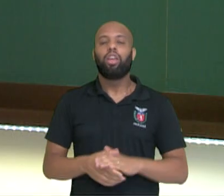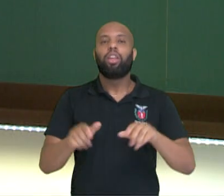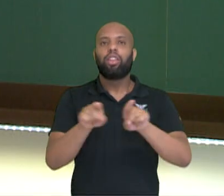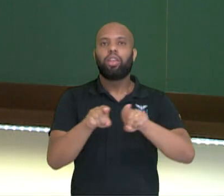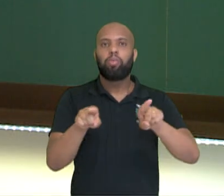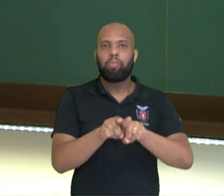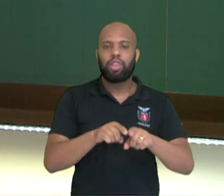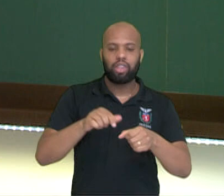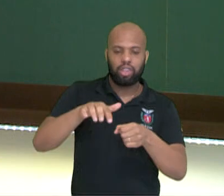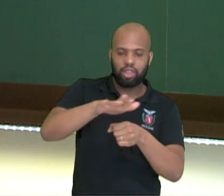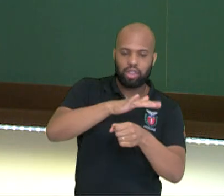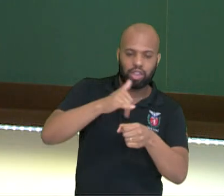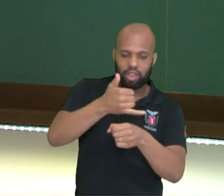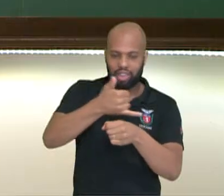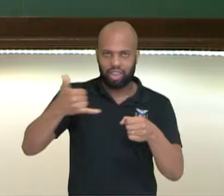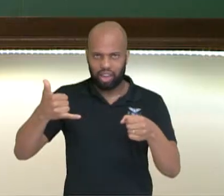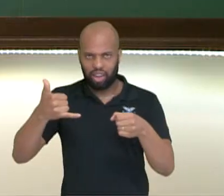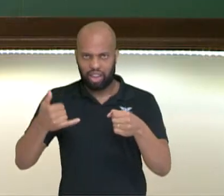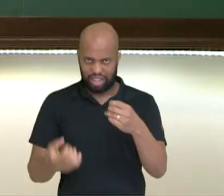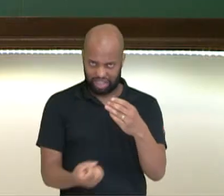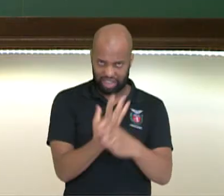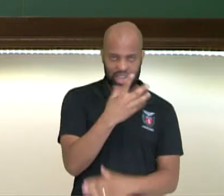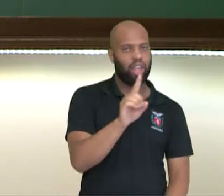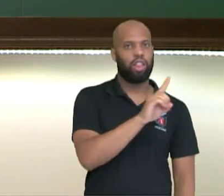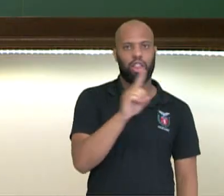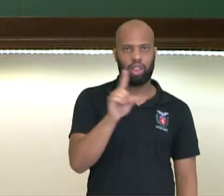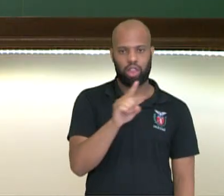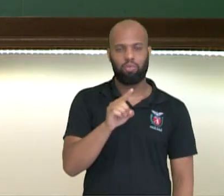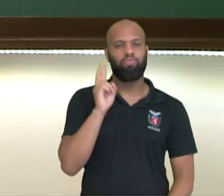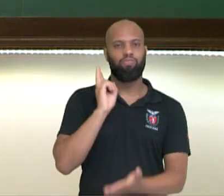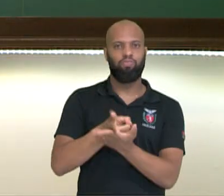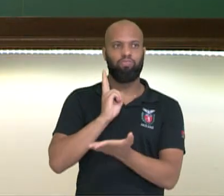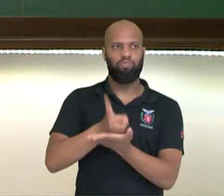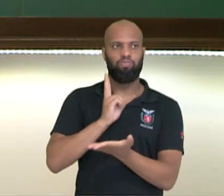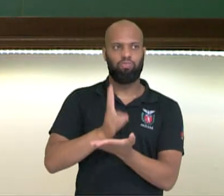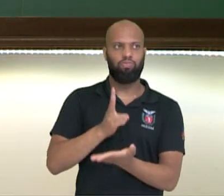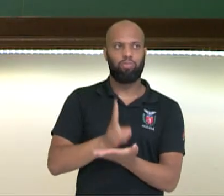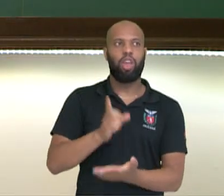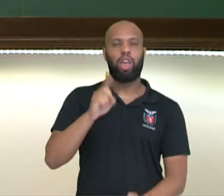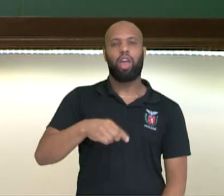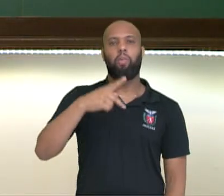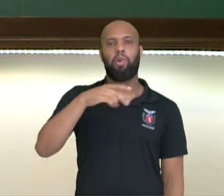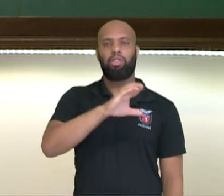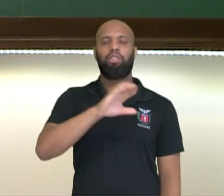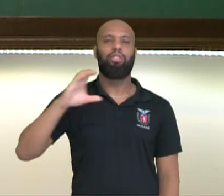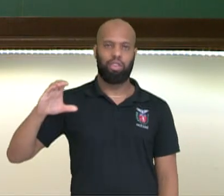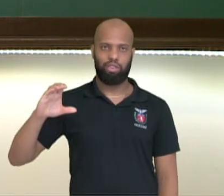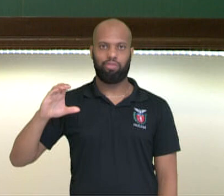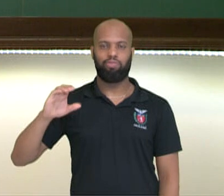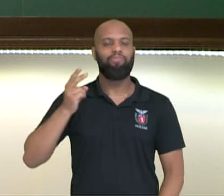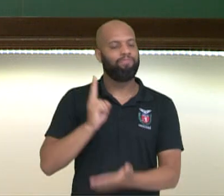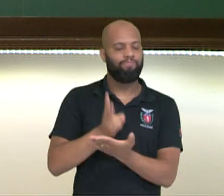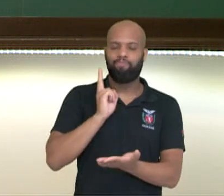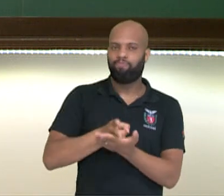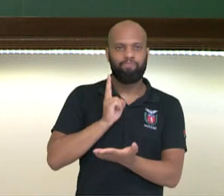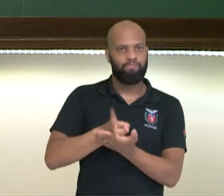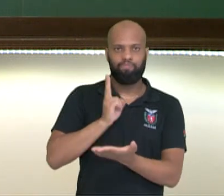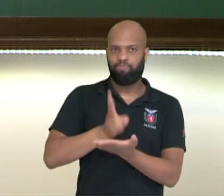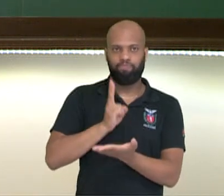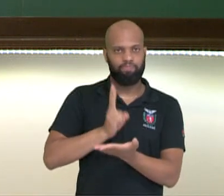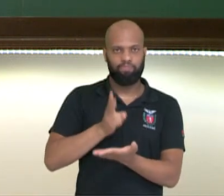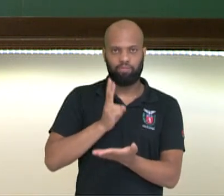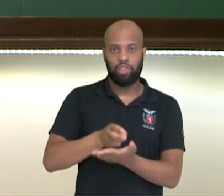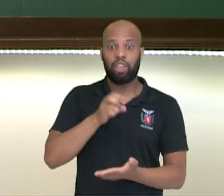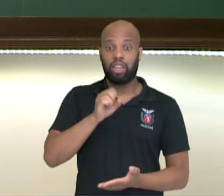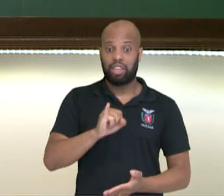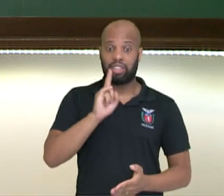não pode ser criada nem destruída, só pode ser conservada. A quantidade de carga elétrica total do sistema é sempre constante, se esse